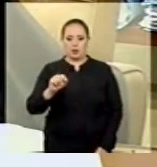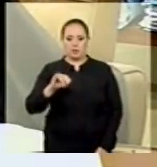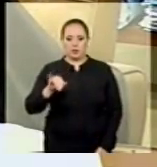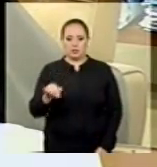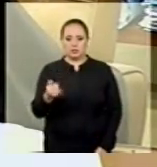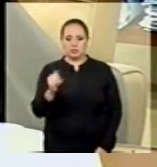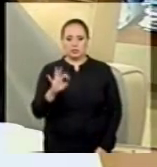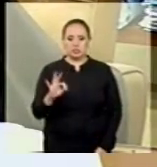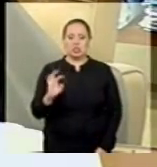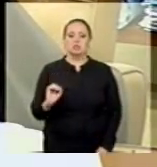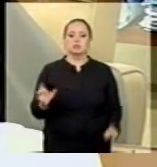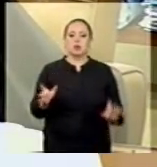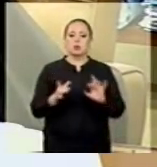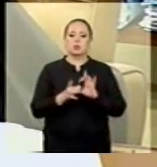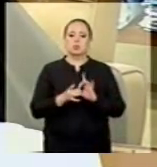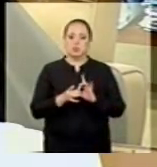a